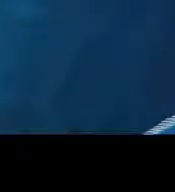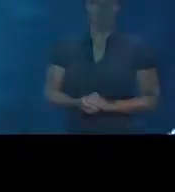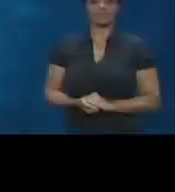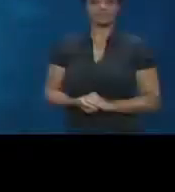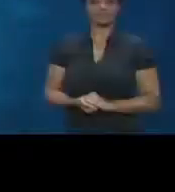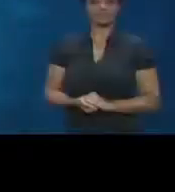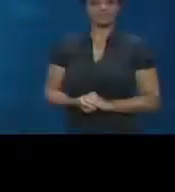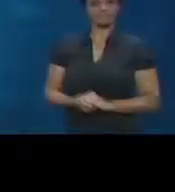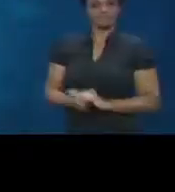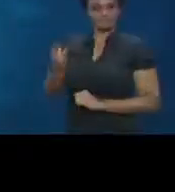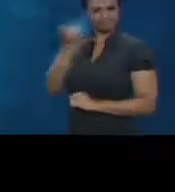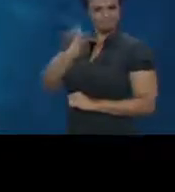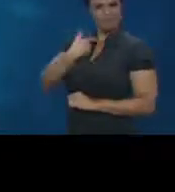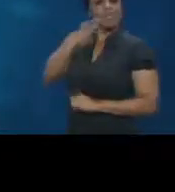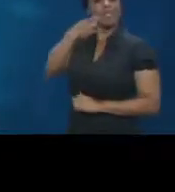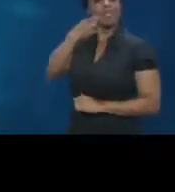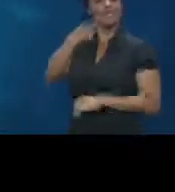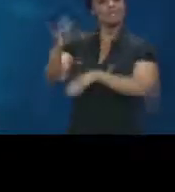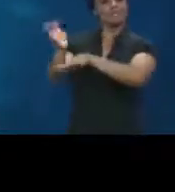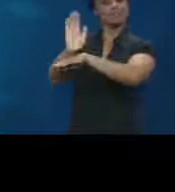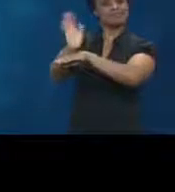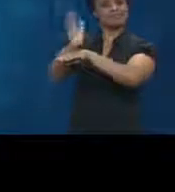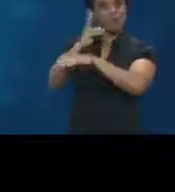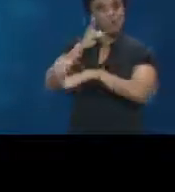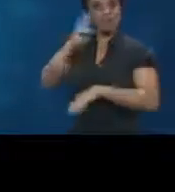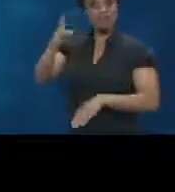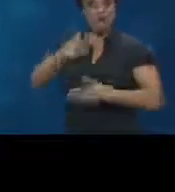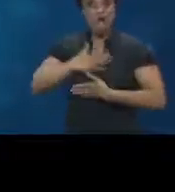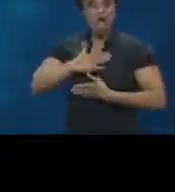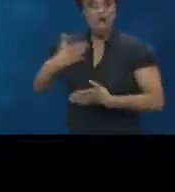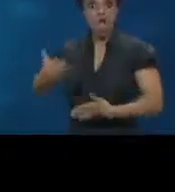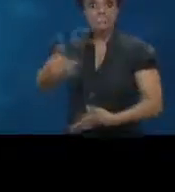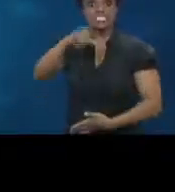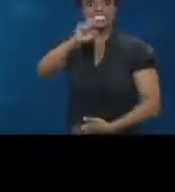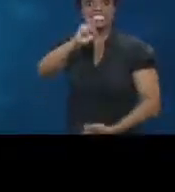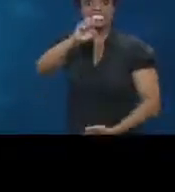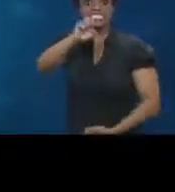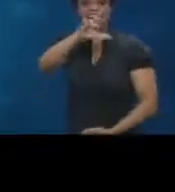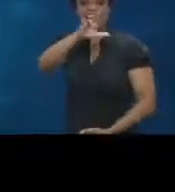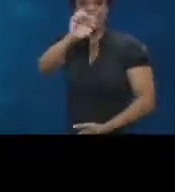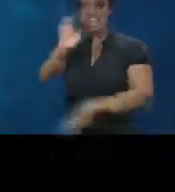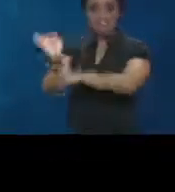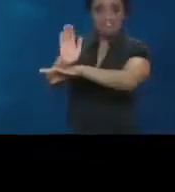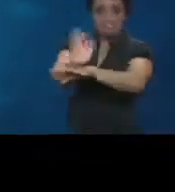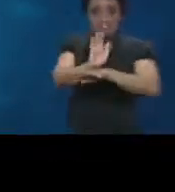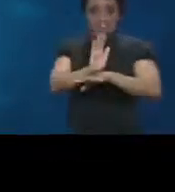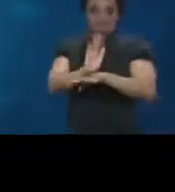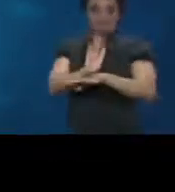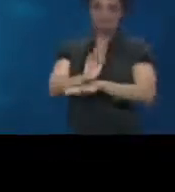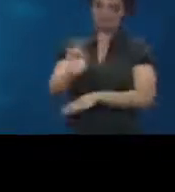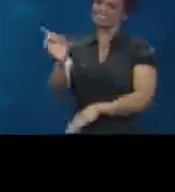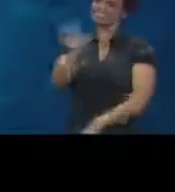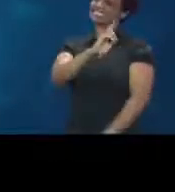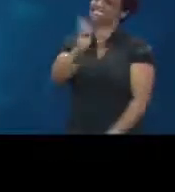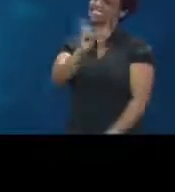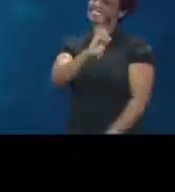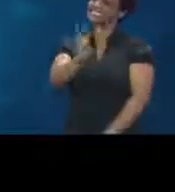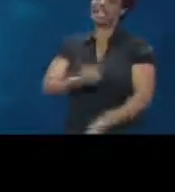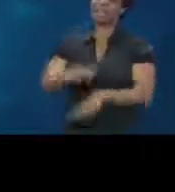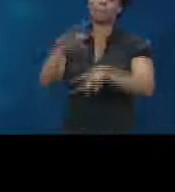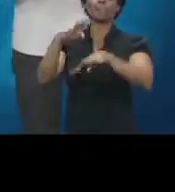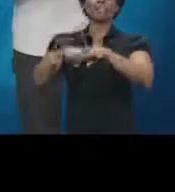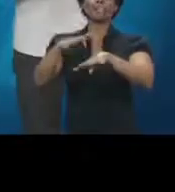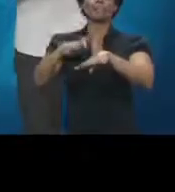Fala aí, qual a sua série preferida? Não estou falando séries de filmes, mas sim séries